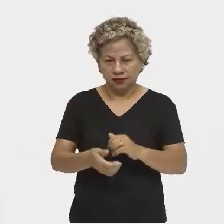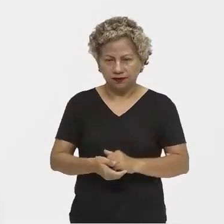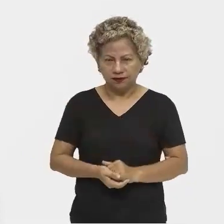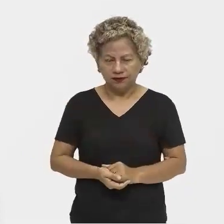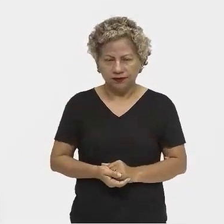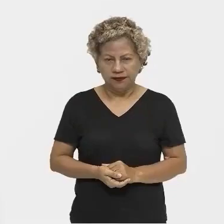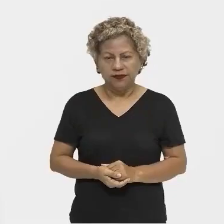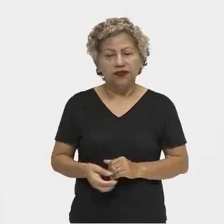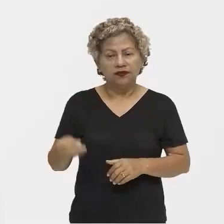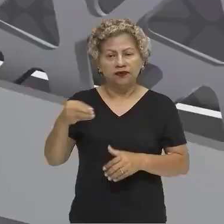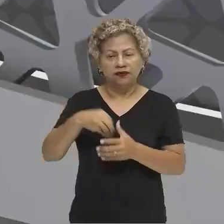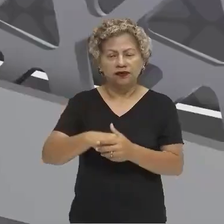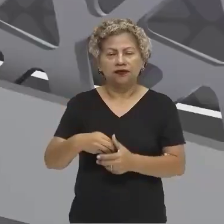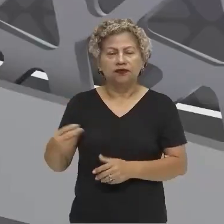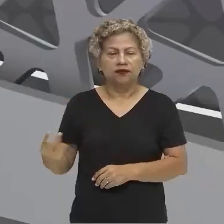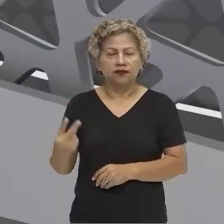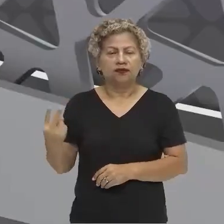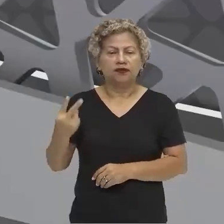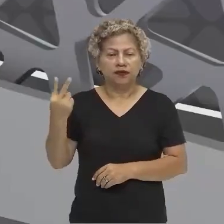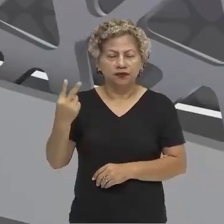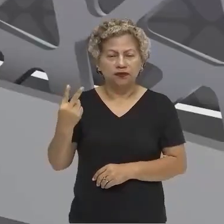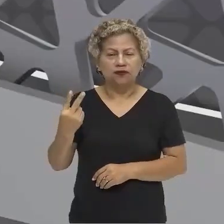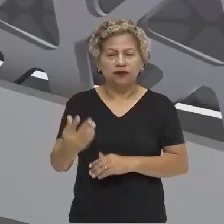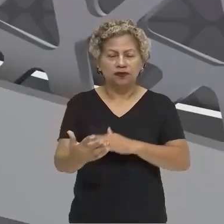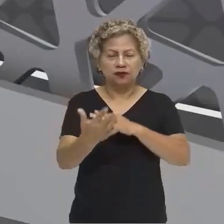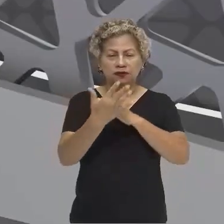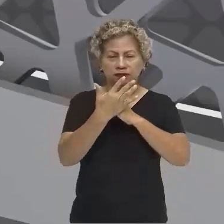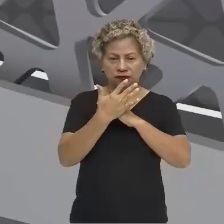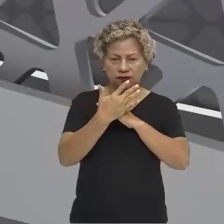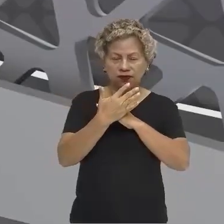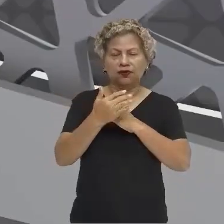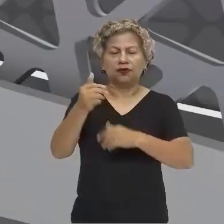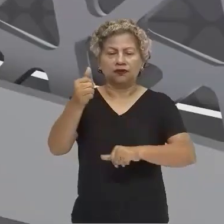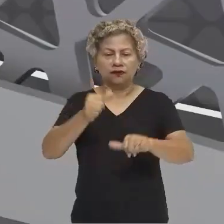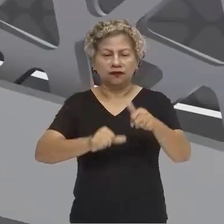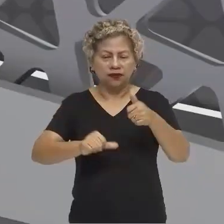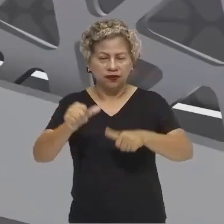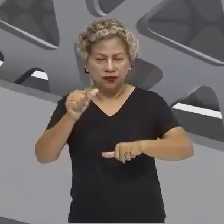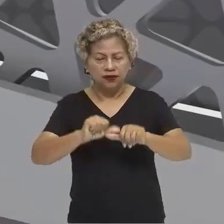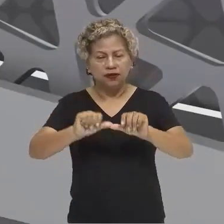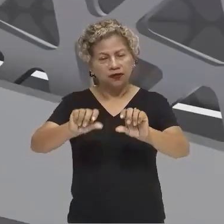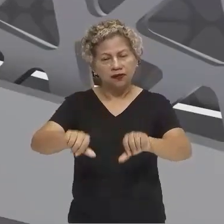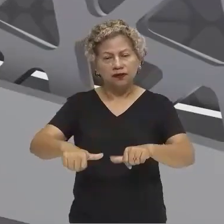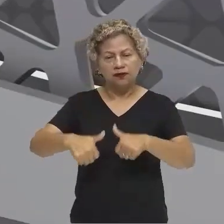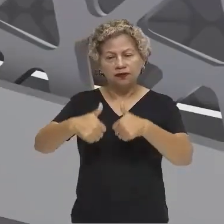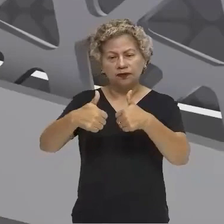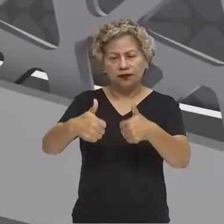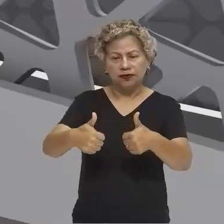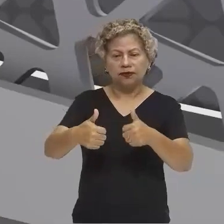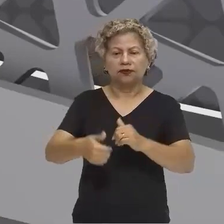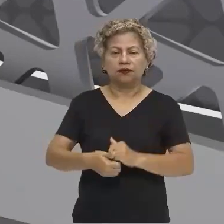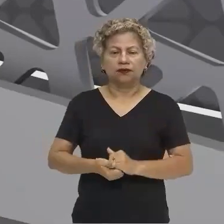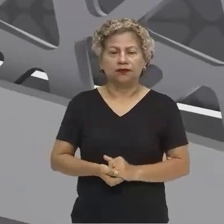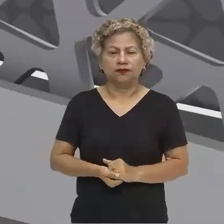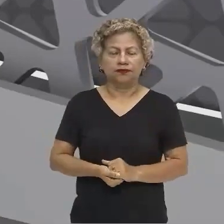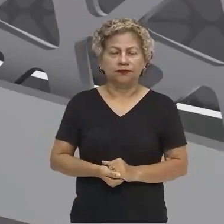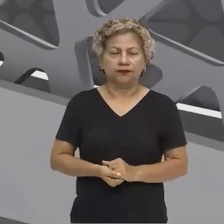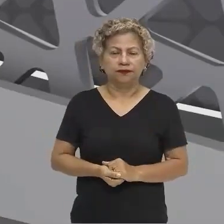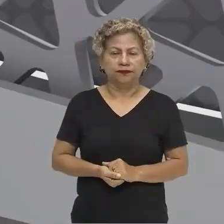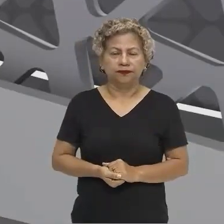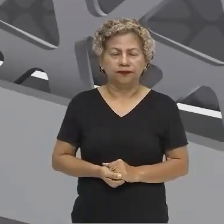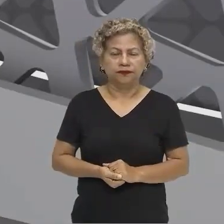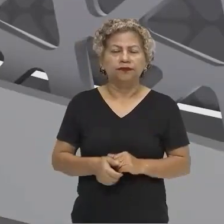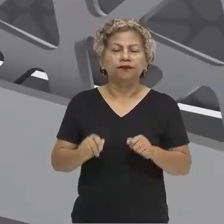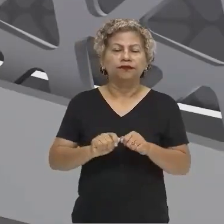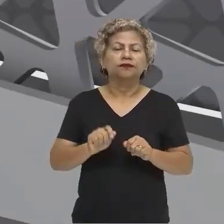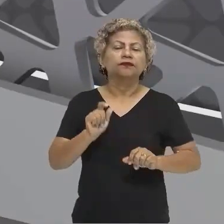desses valores, vai nos ajudar o quê? Avaliar, né? Avaliar melhor. E aí, dentro disso, eu vou fazer o